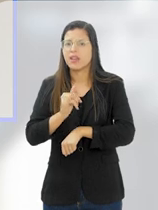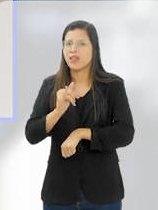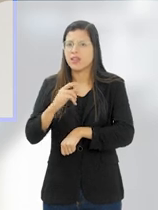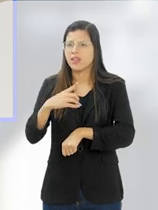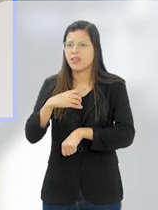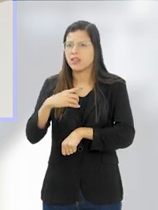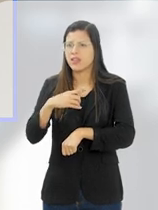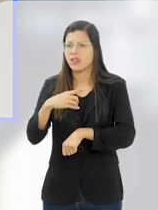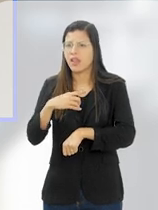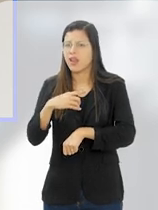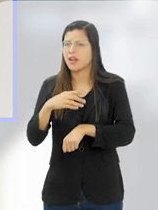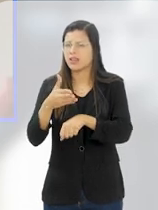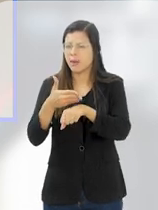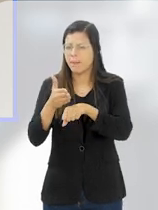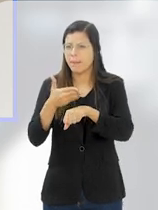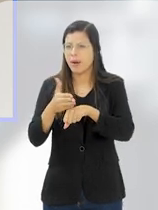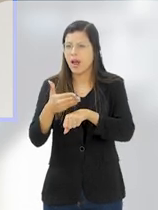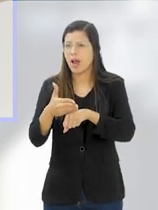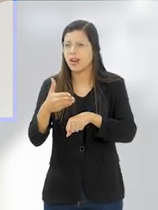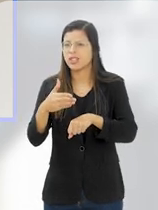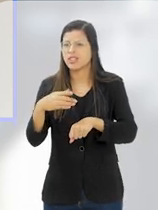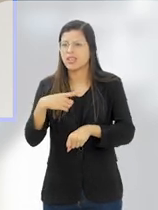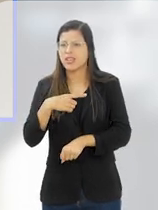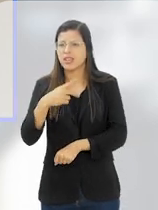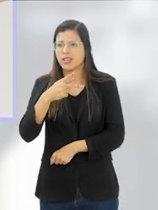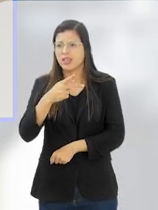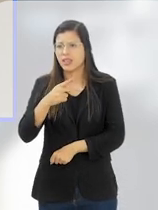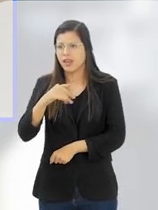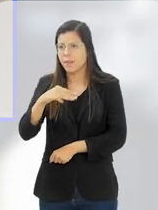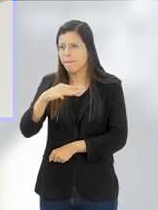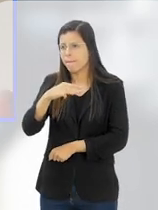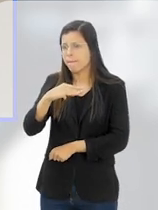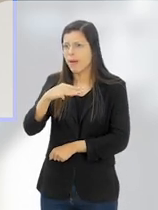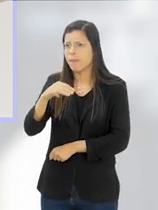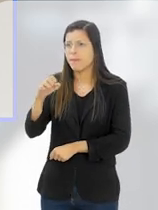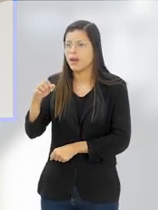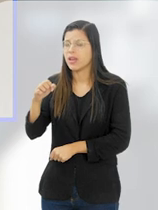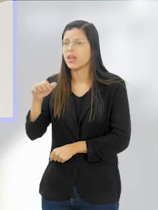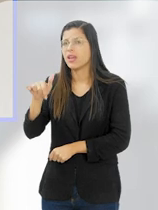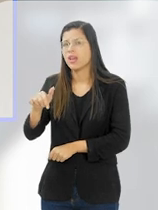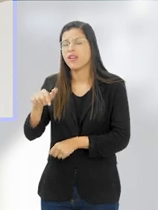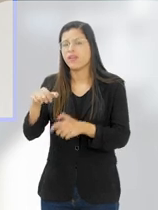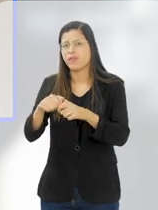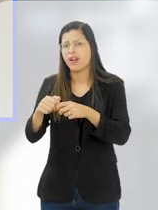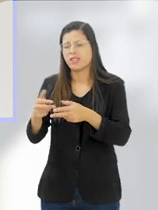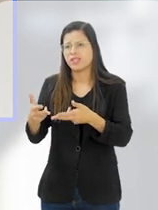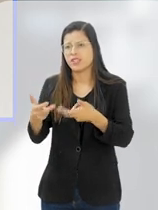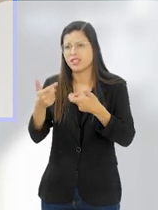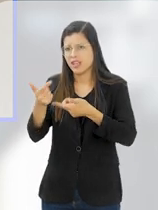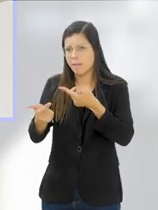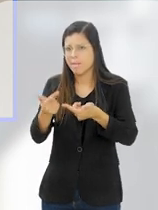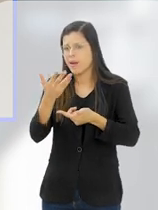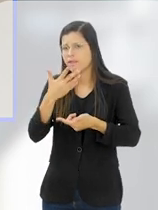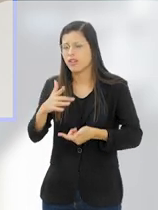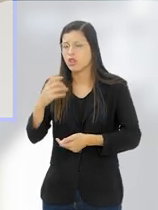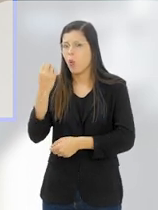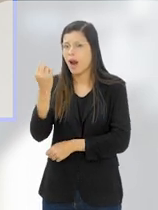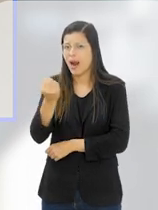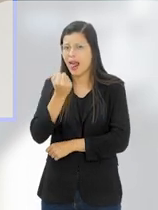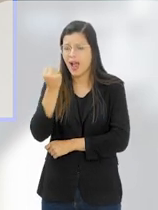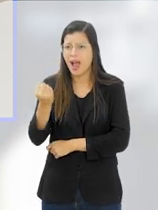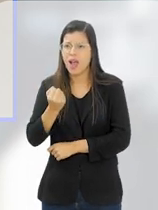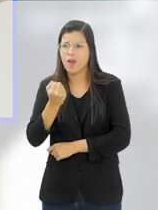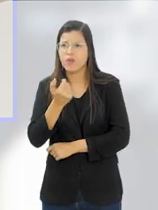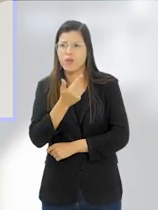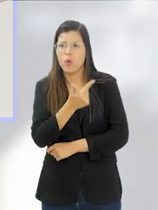nessa prática. Existem pais que fazem uma exploração muito grave, existem pais que eventualmente